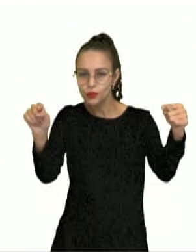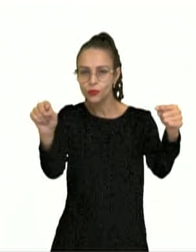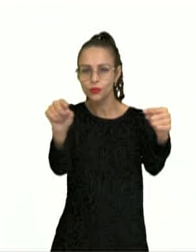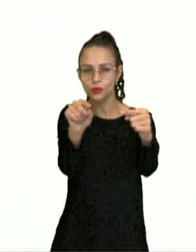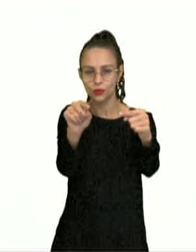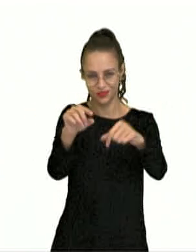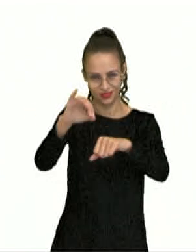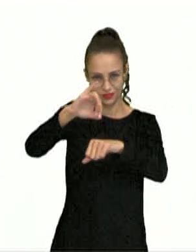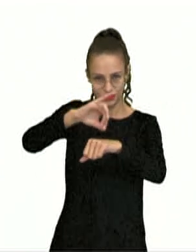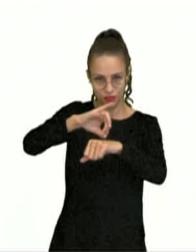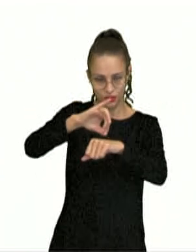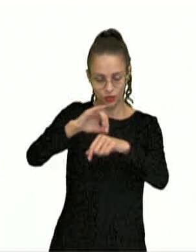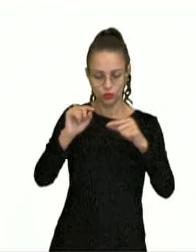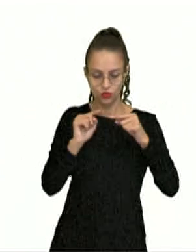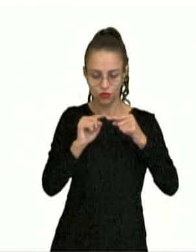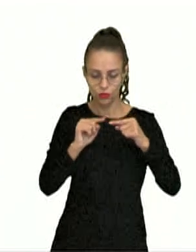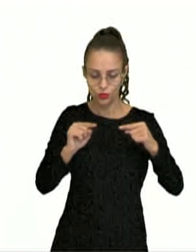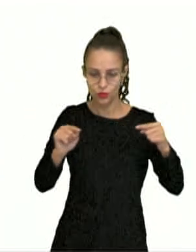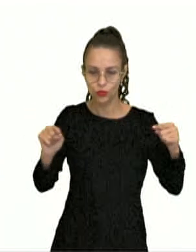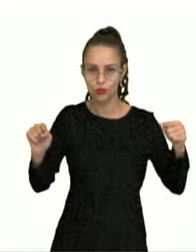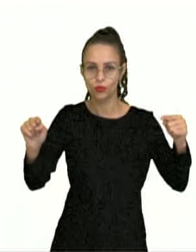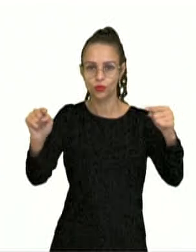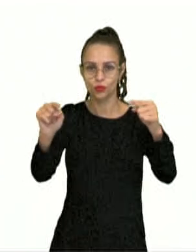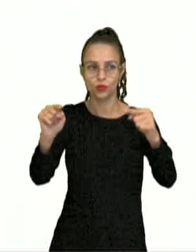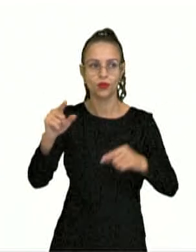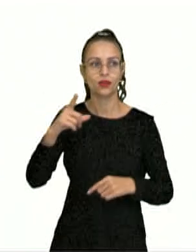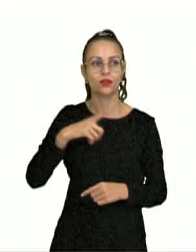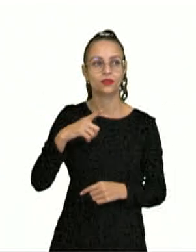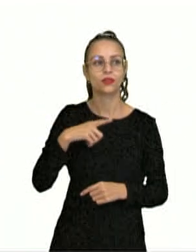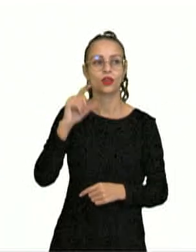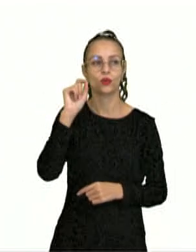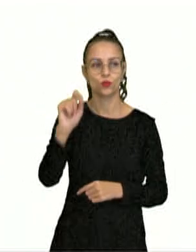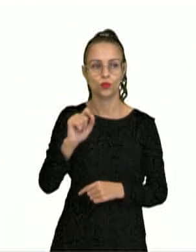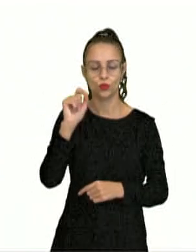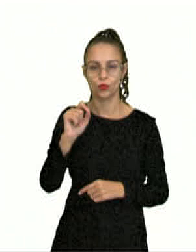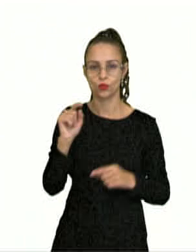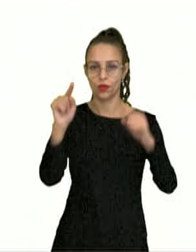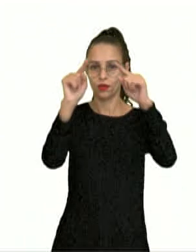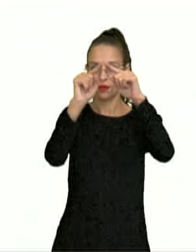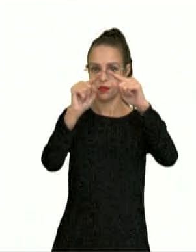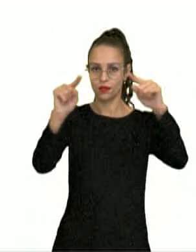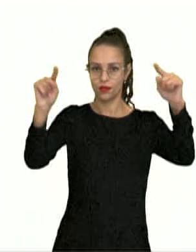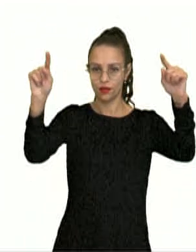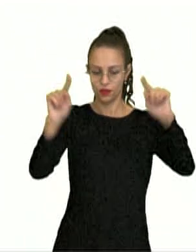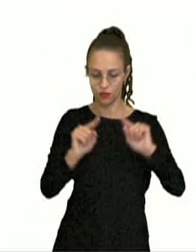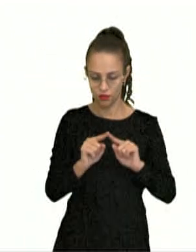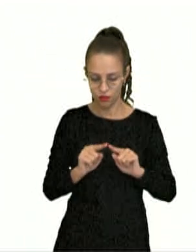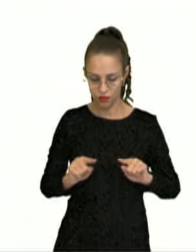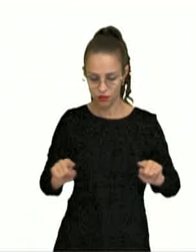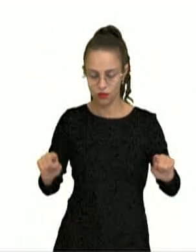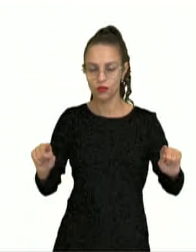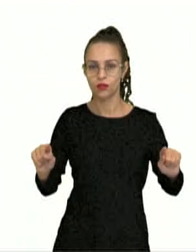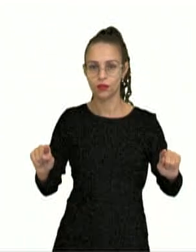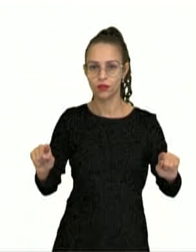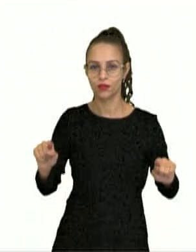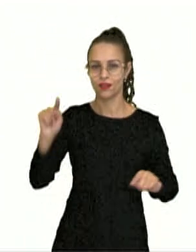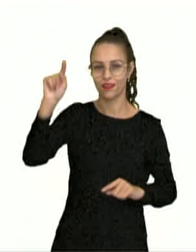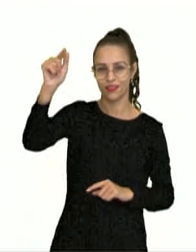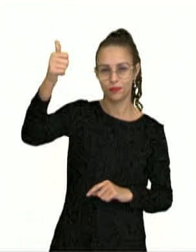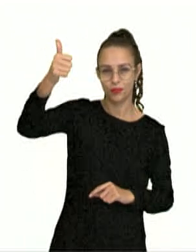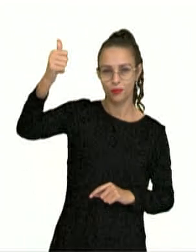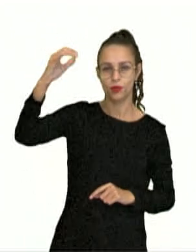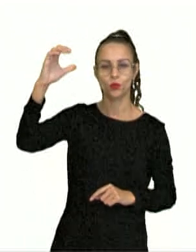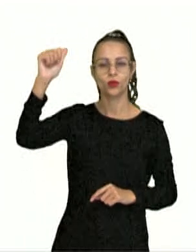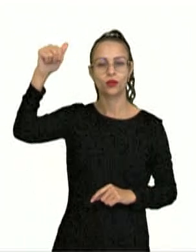é delimitada pelos dois trópicos, então ela vai do trópico de Câncer até o trópico de Capricórnio,